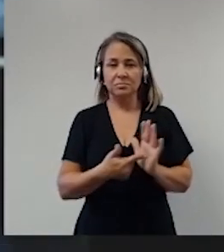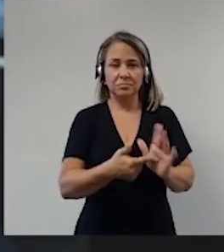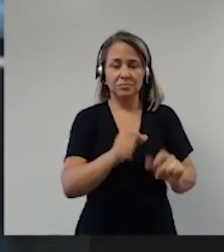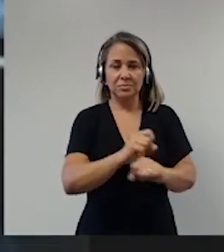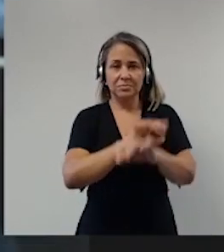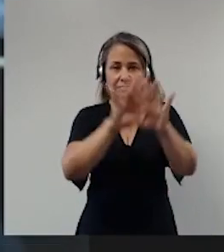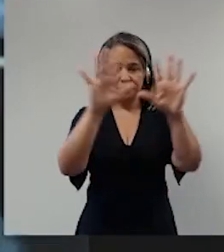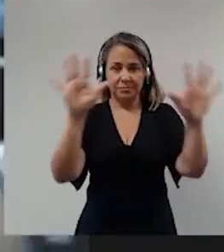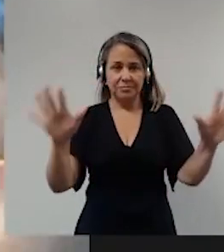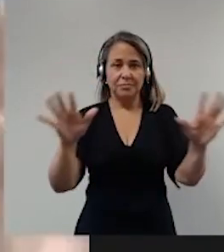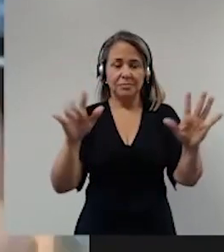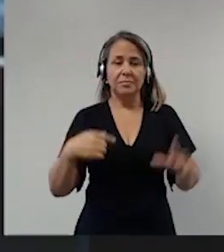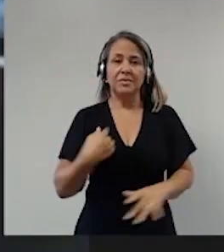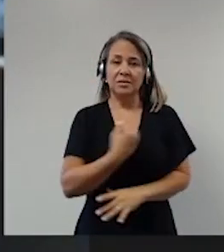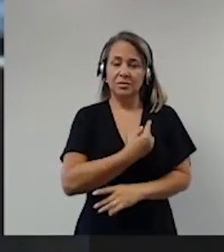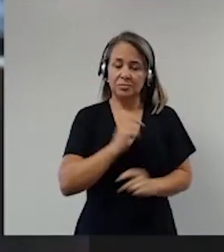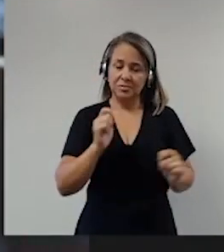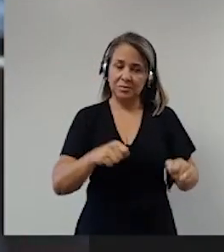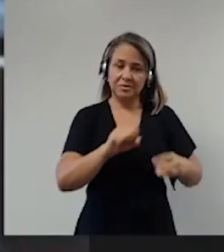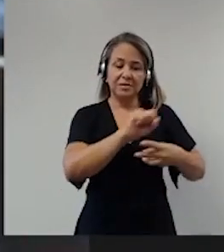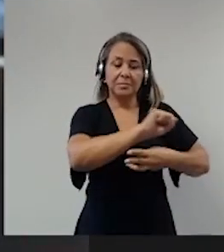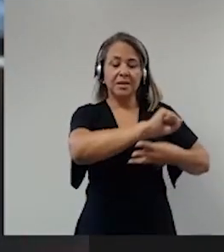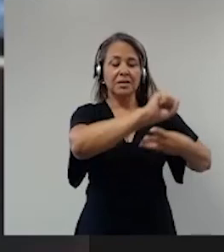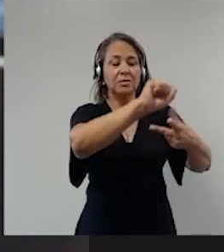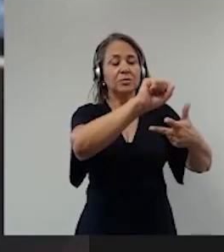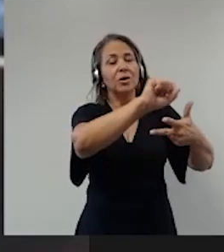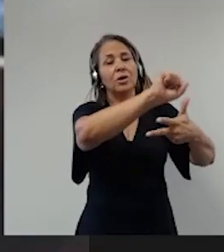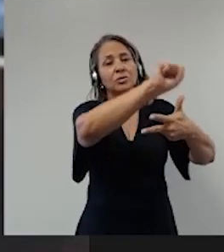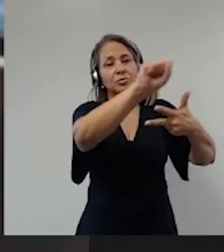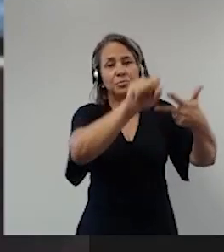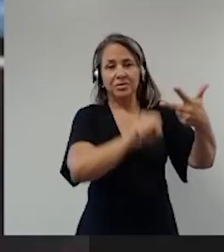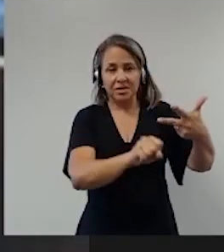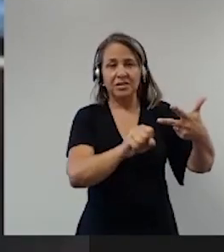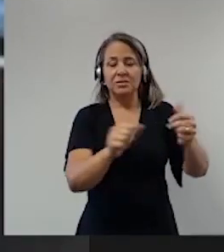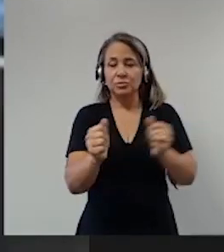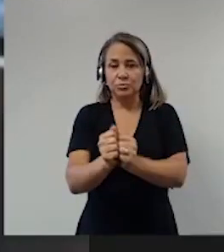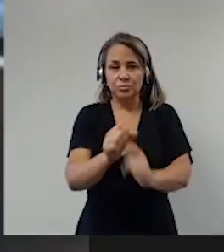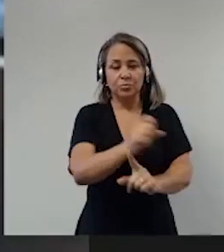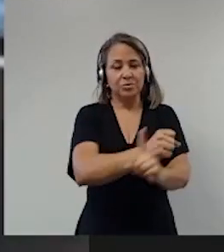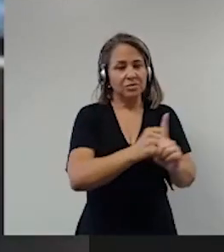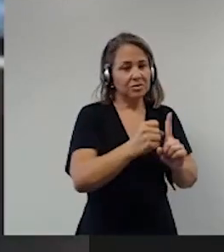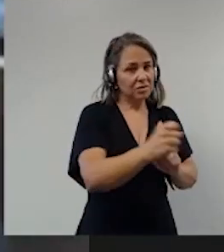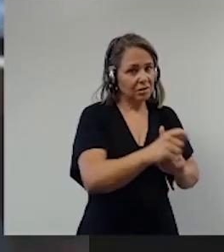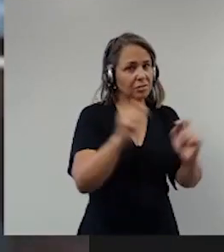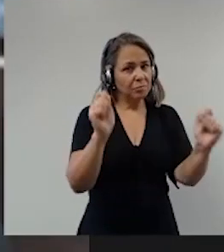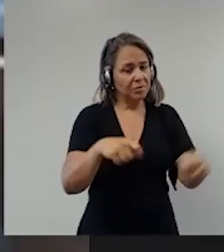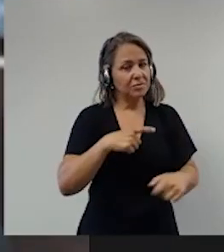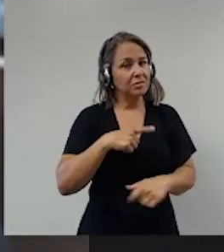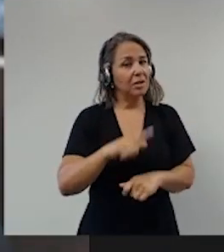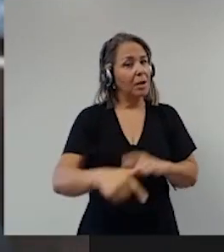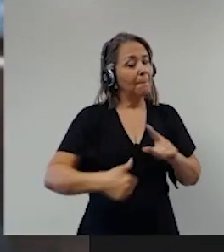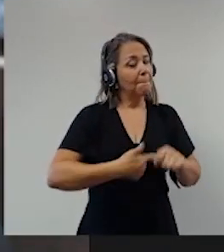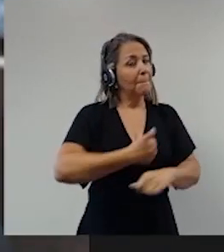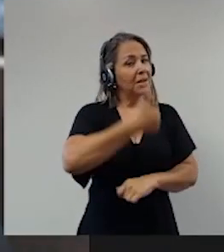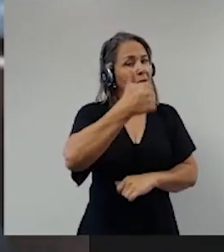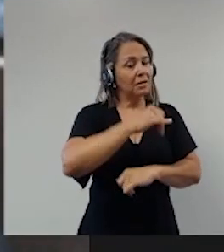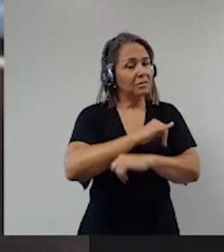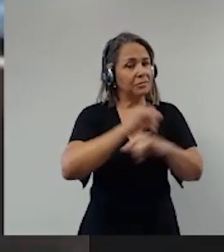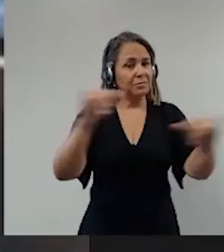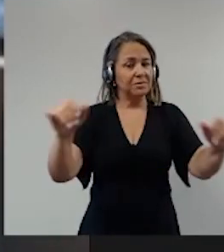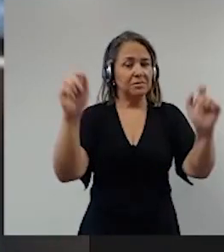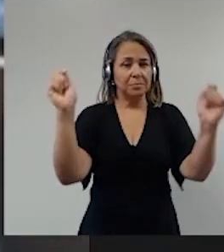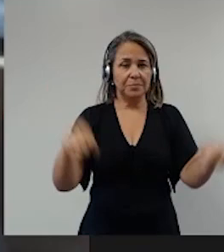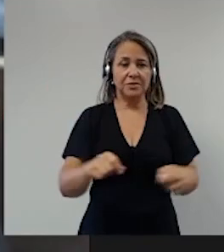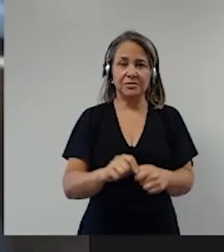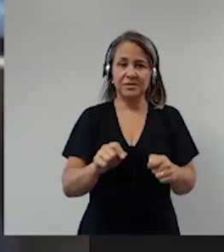para que os poderes constituídos e a sociedade civil tenham as melhores informações e possam fazer